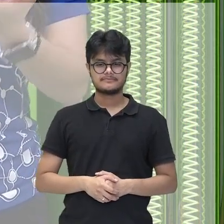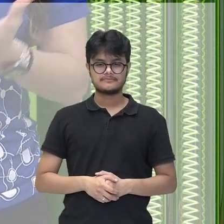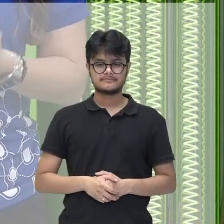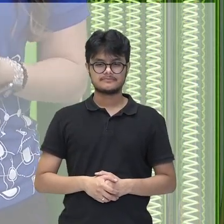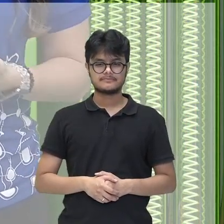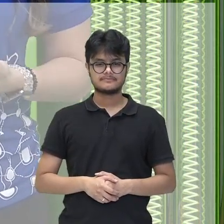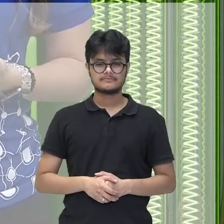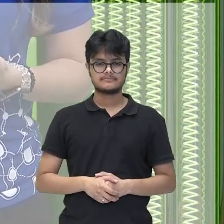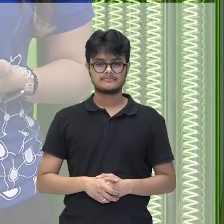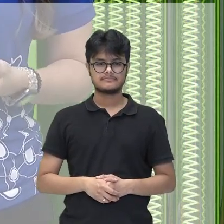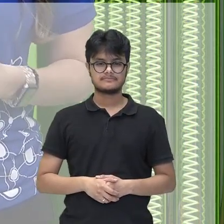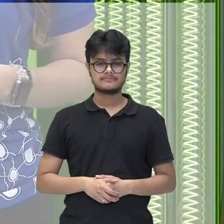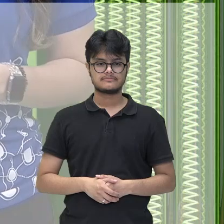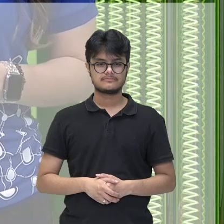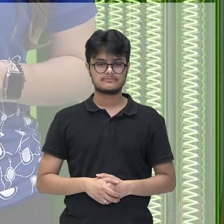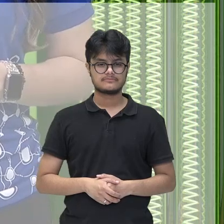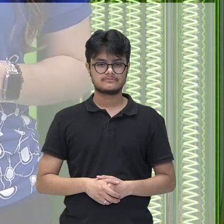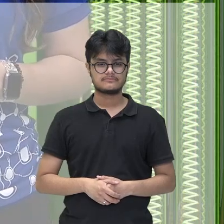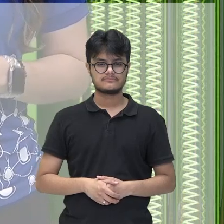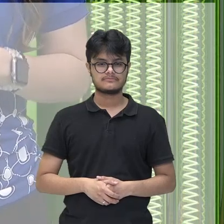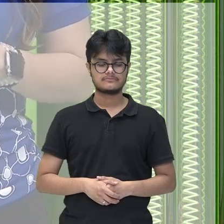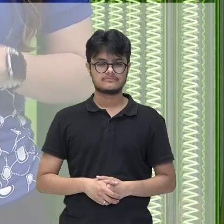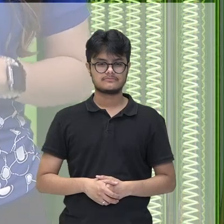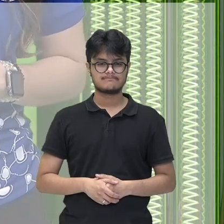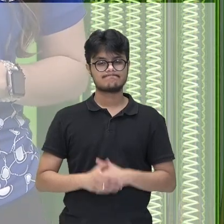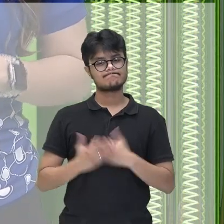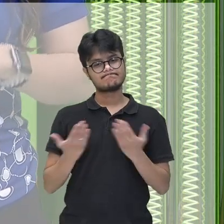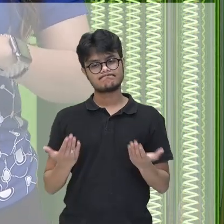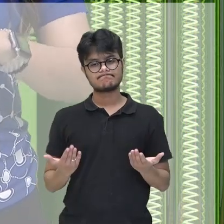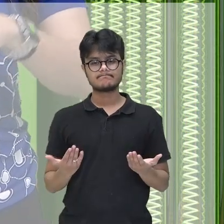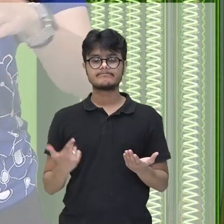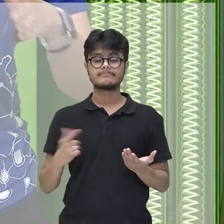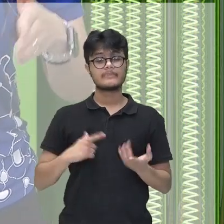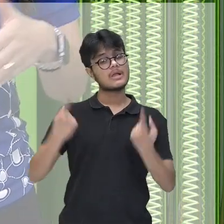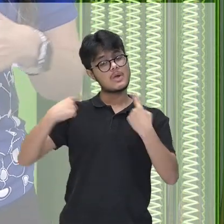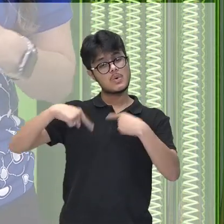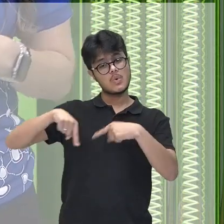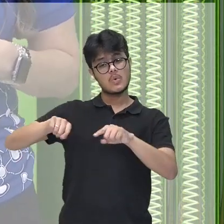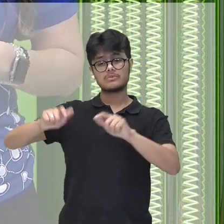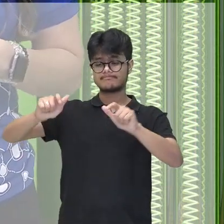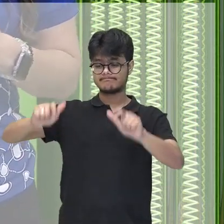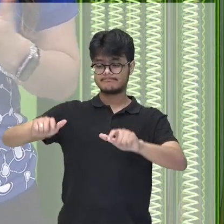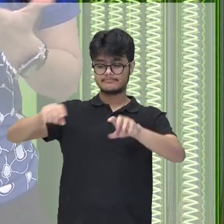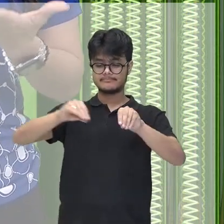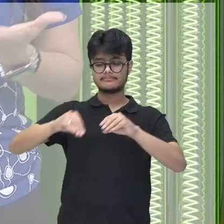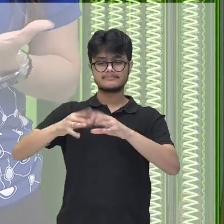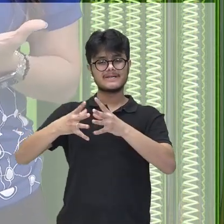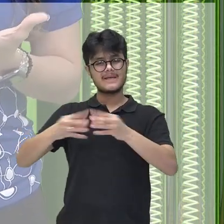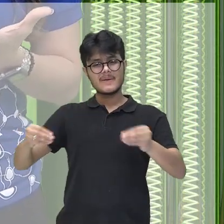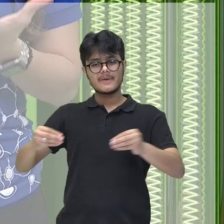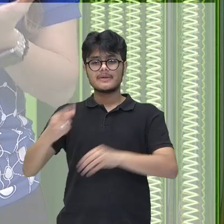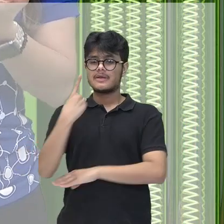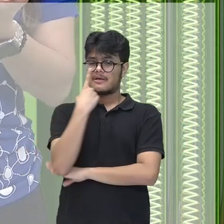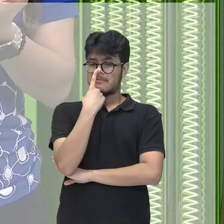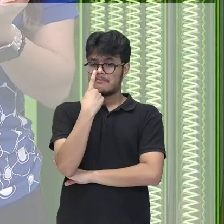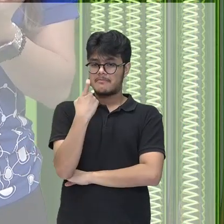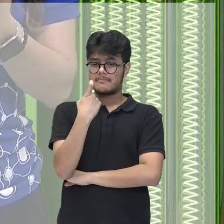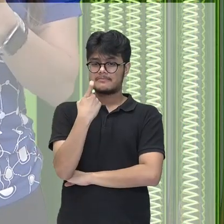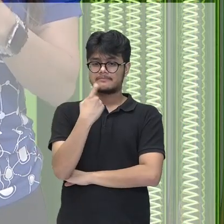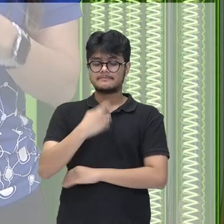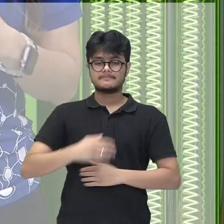sendo jorrado, vamos dizer assim, né? E comprometendo as áreas ao redor. Então,